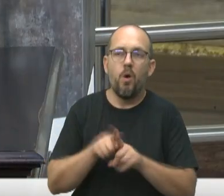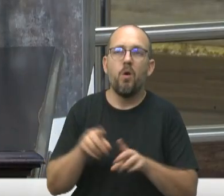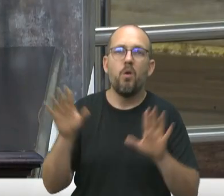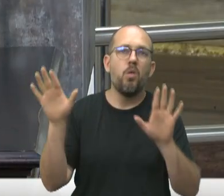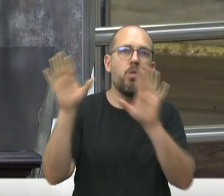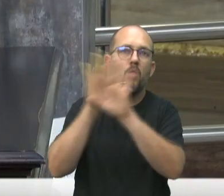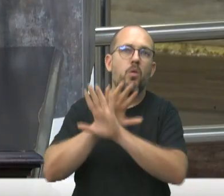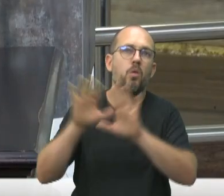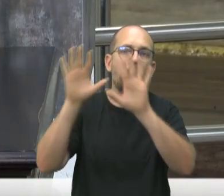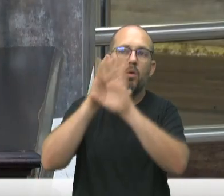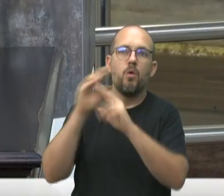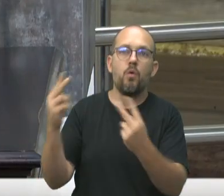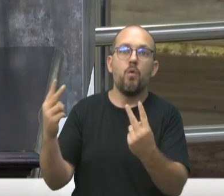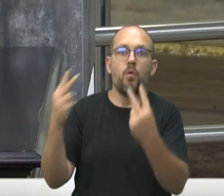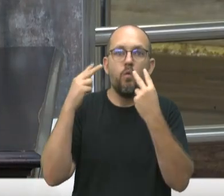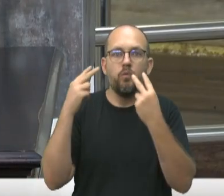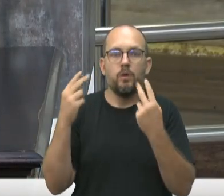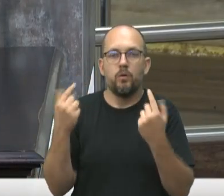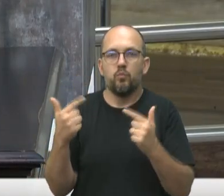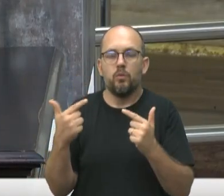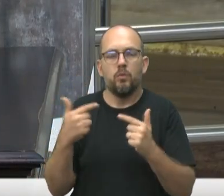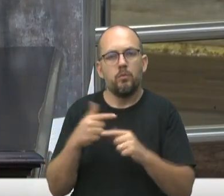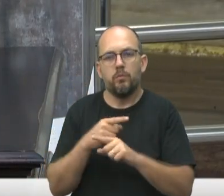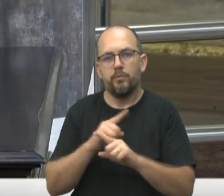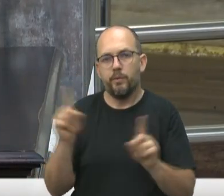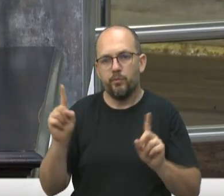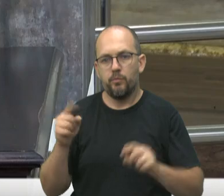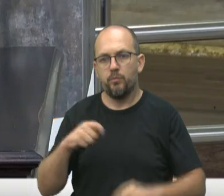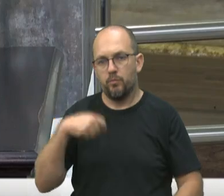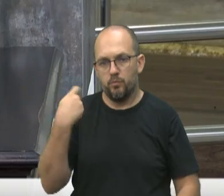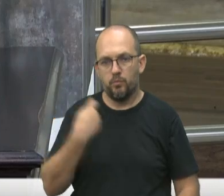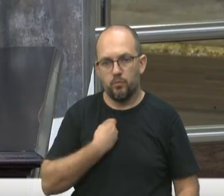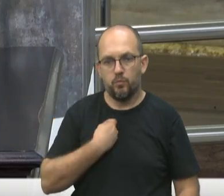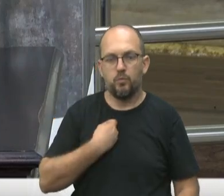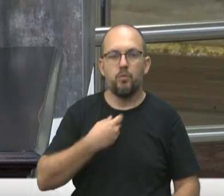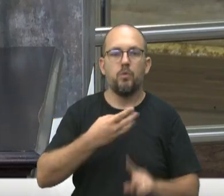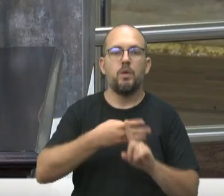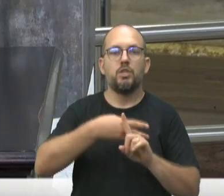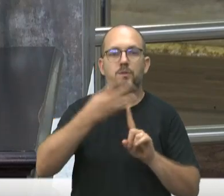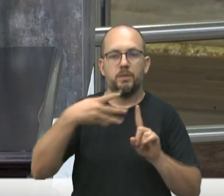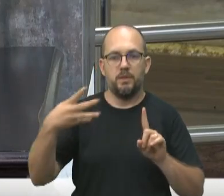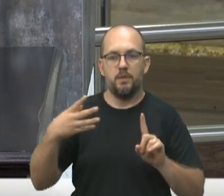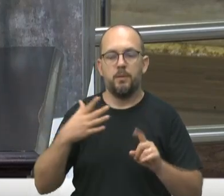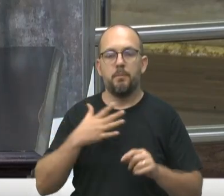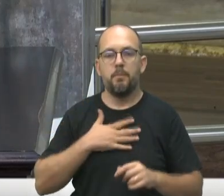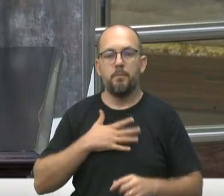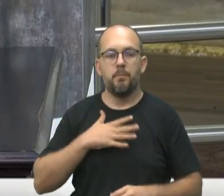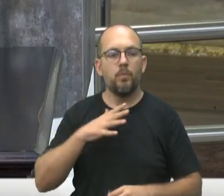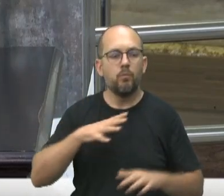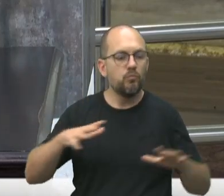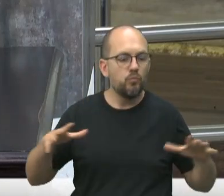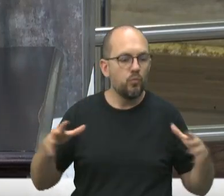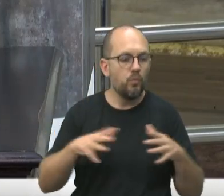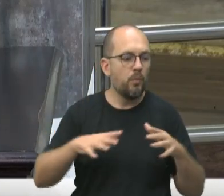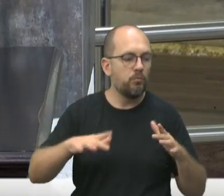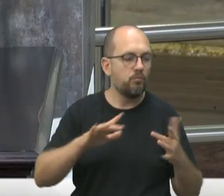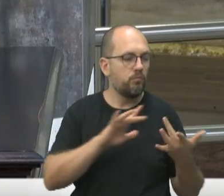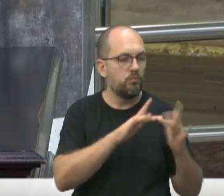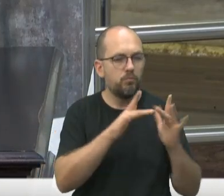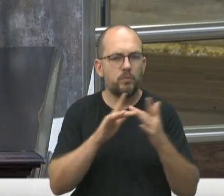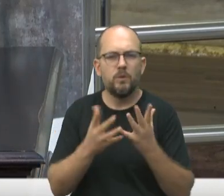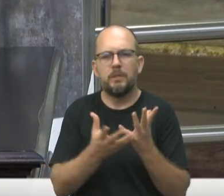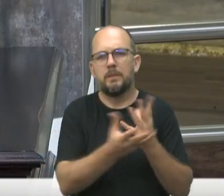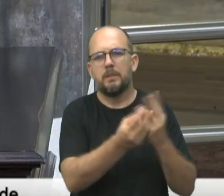dessa maneira. Eu, como uma pessoa LGBT, tenho, dentro do meu círculo, várias outras pessoas